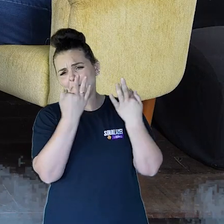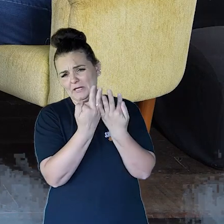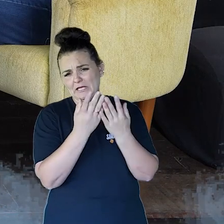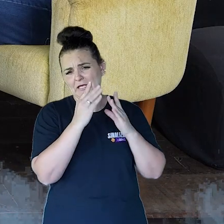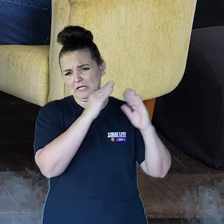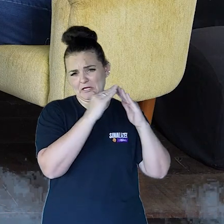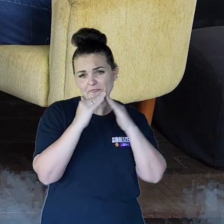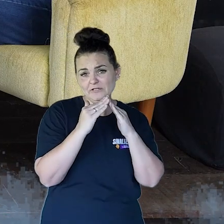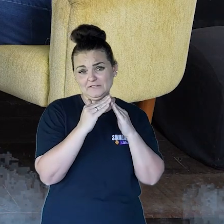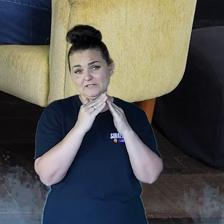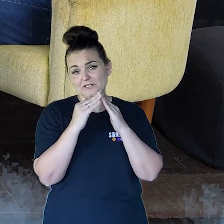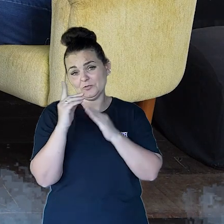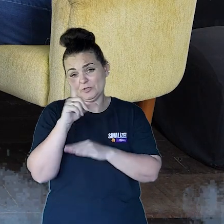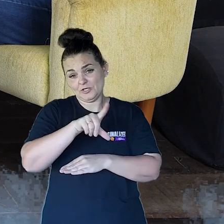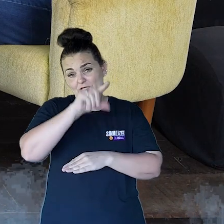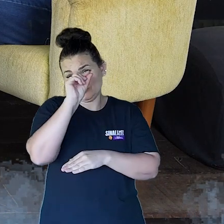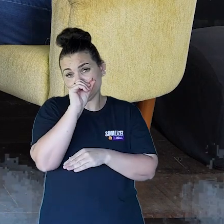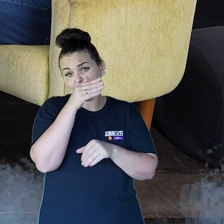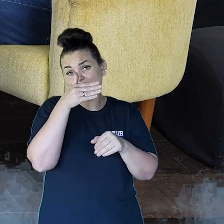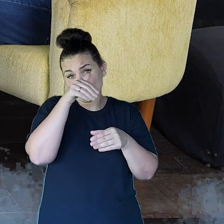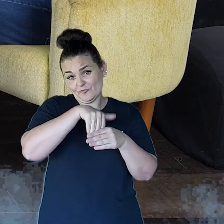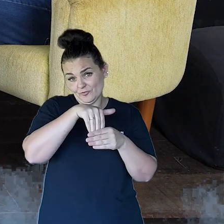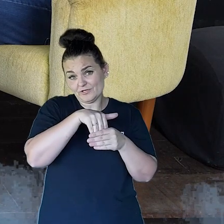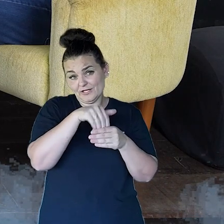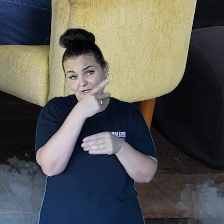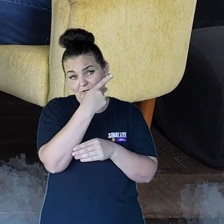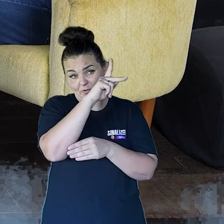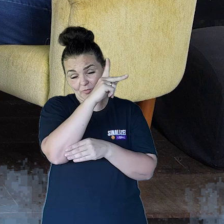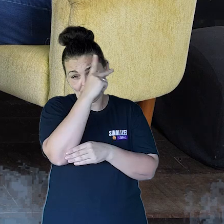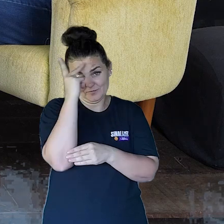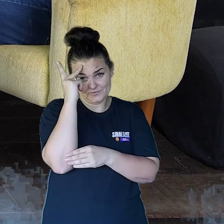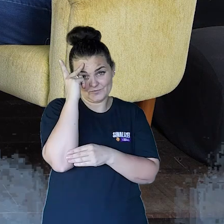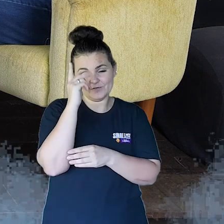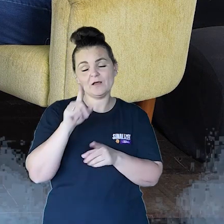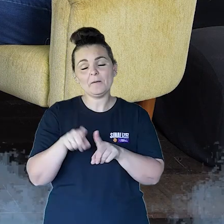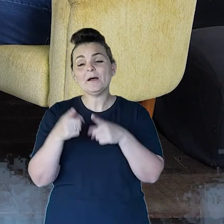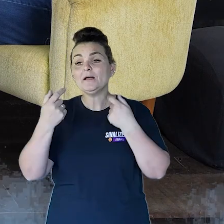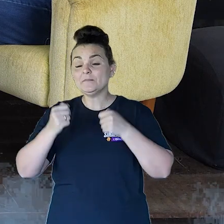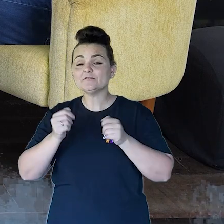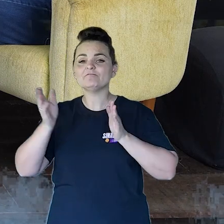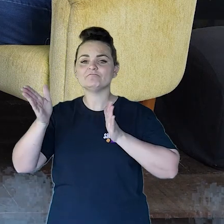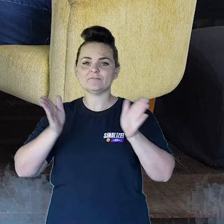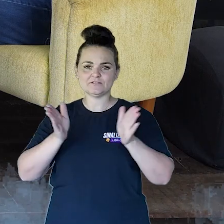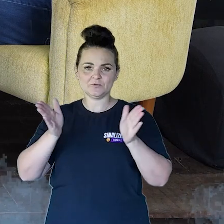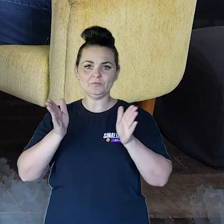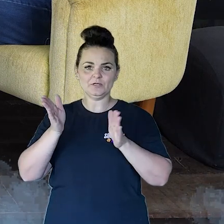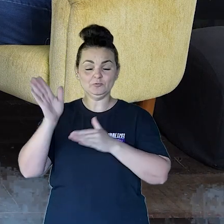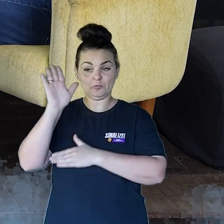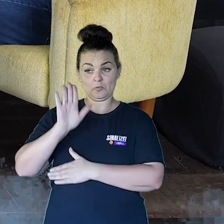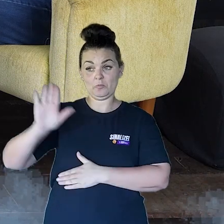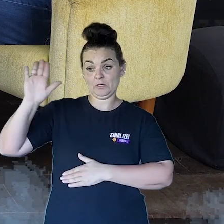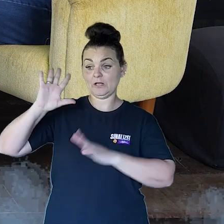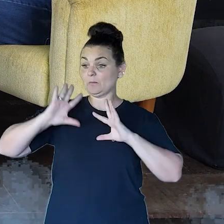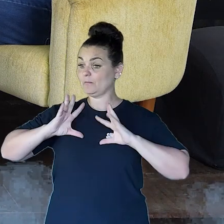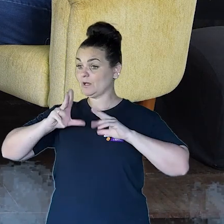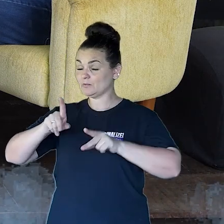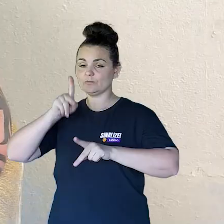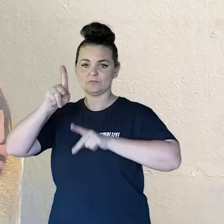Então eu acho que é você fazer um mandato para todos. Para